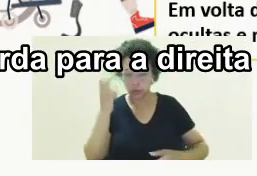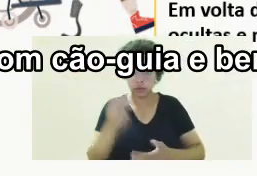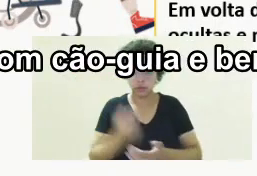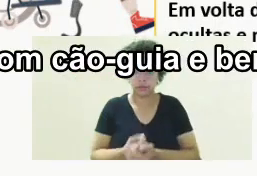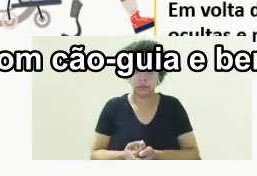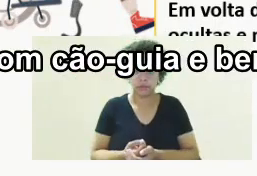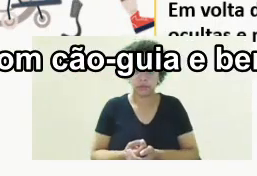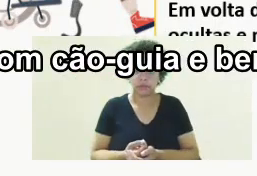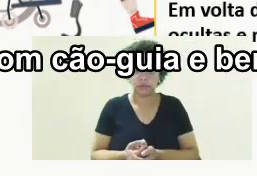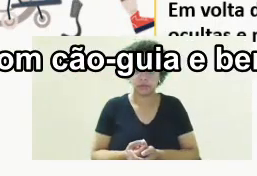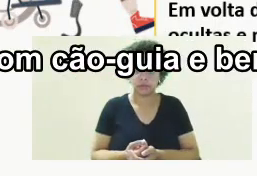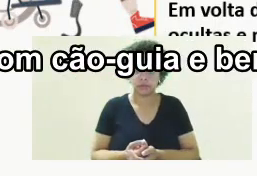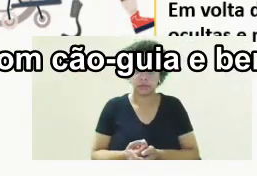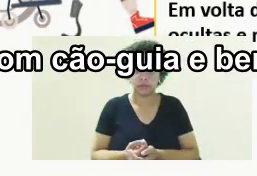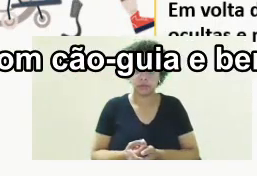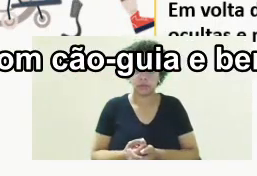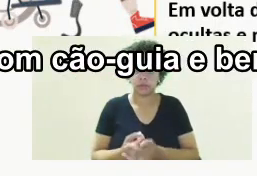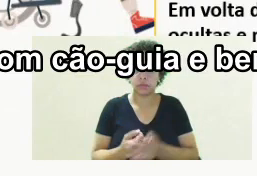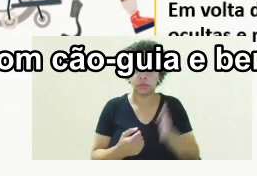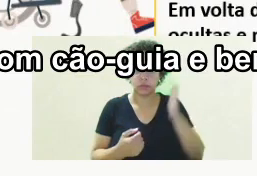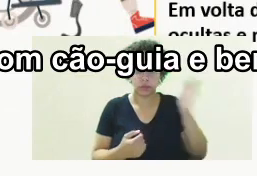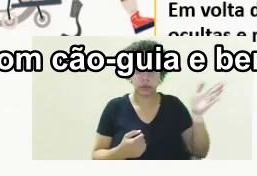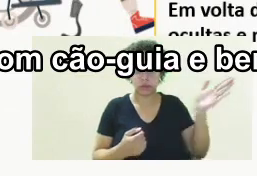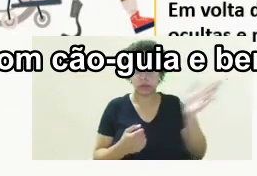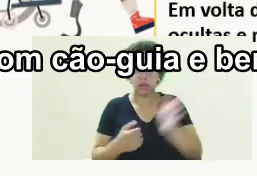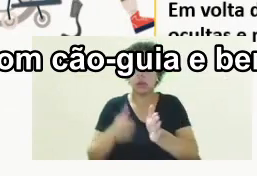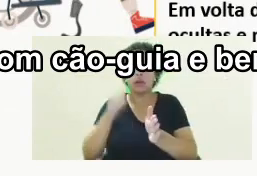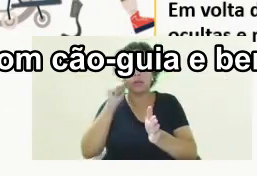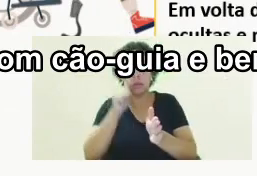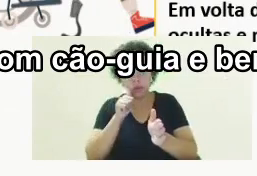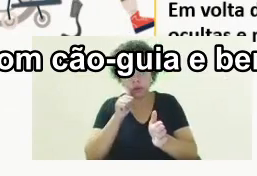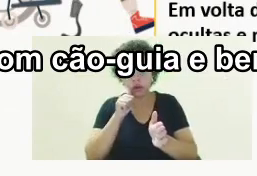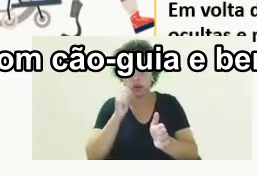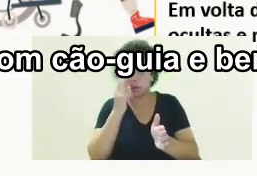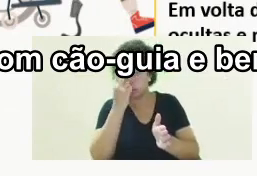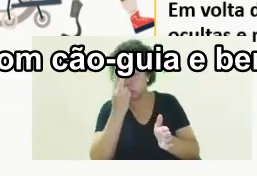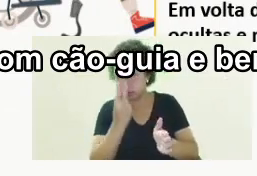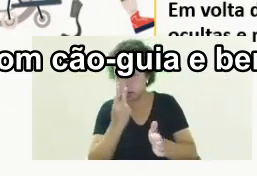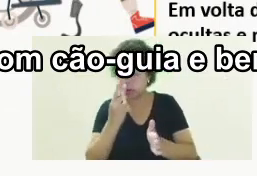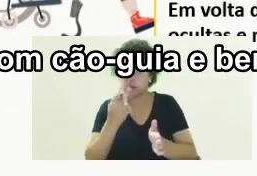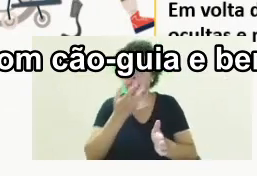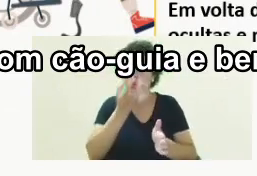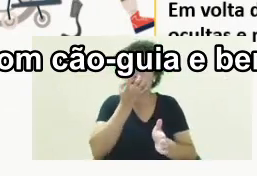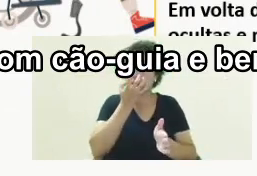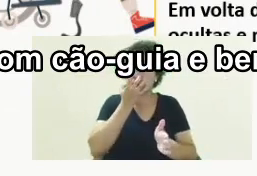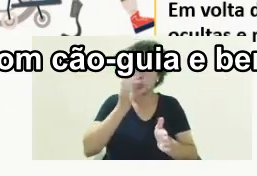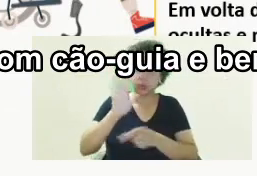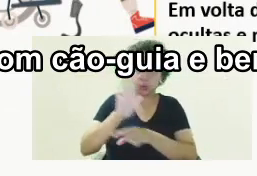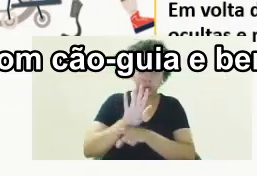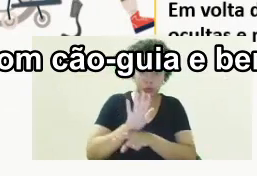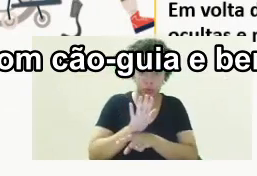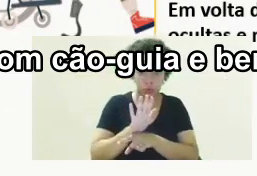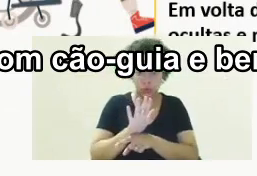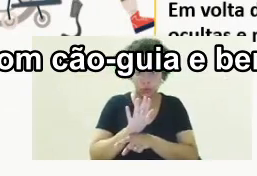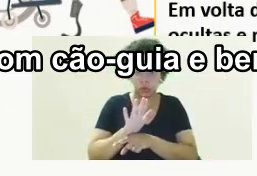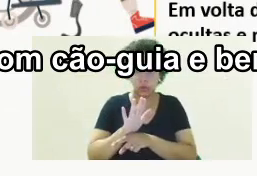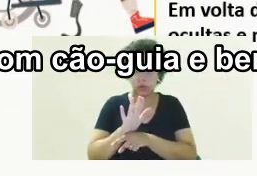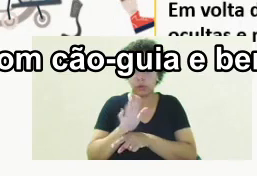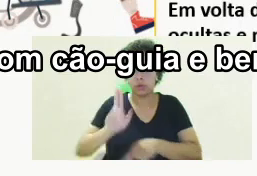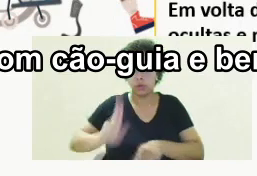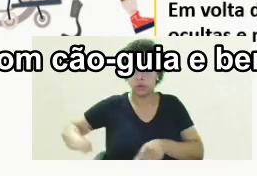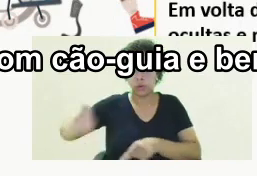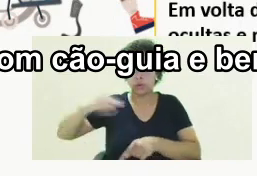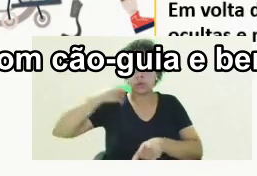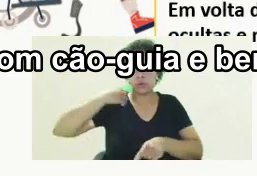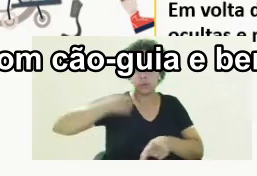esquerda para a direita estão mulher com cão-guia e bengala. Ela utiliza bolsa de